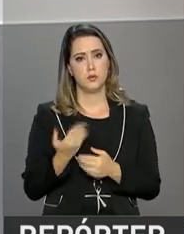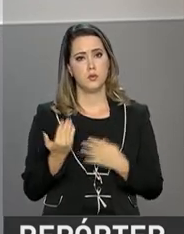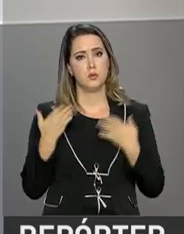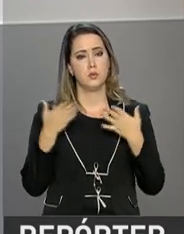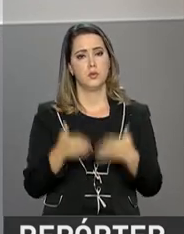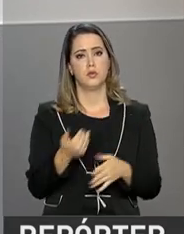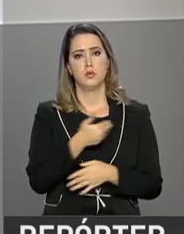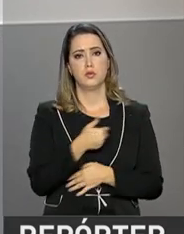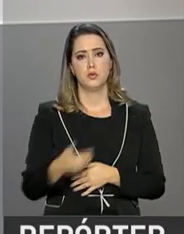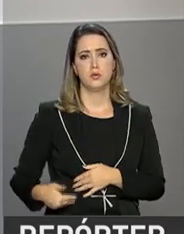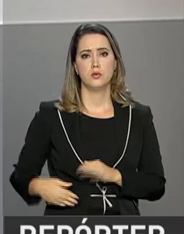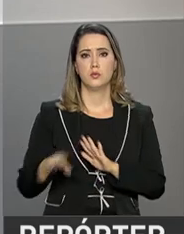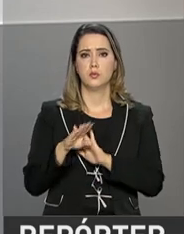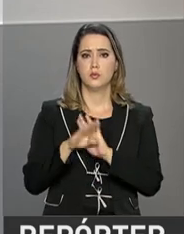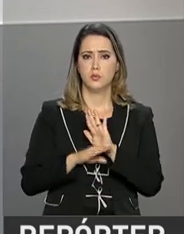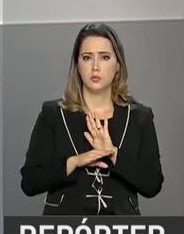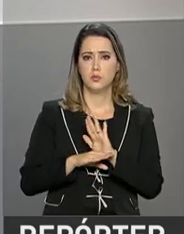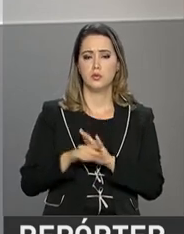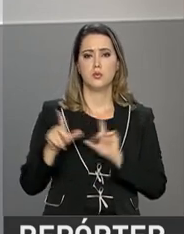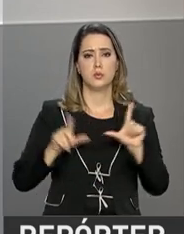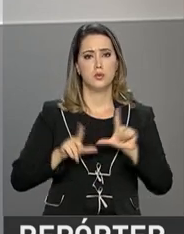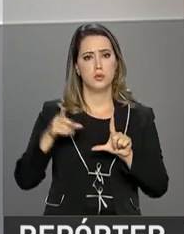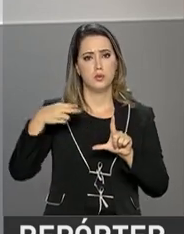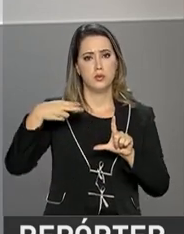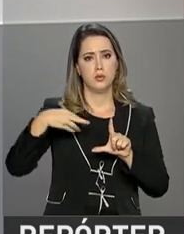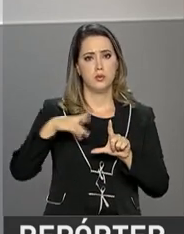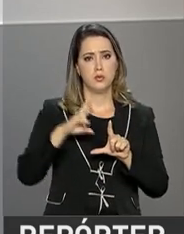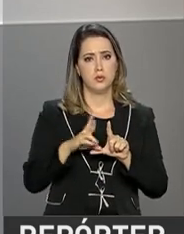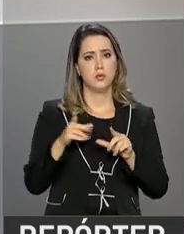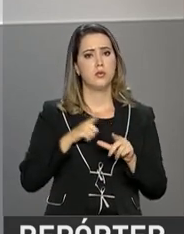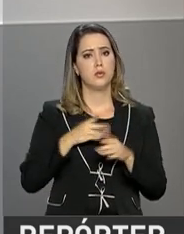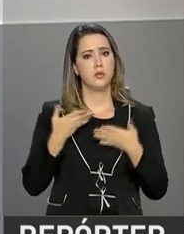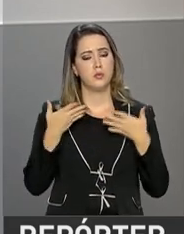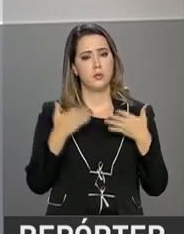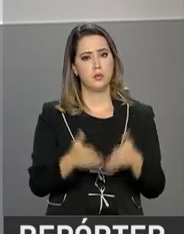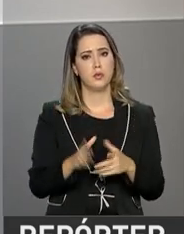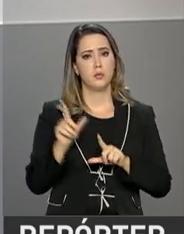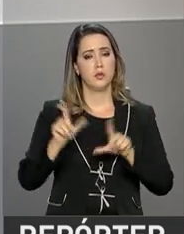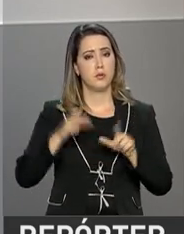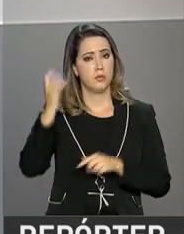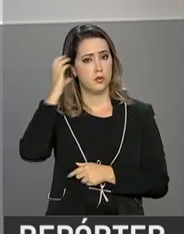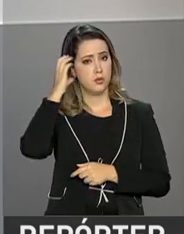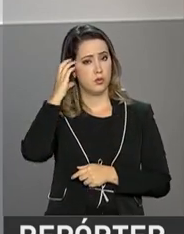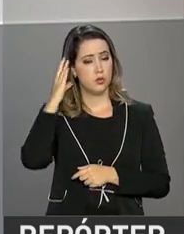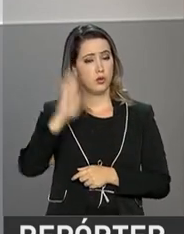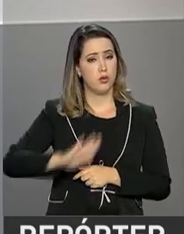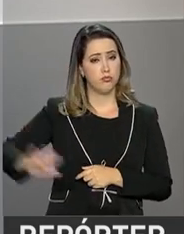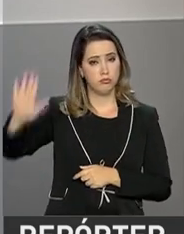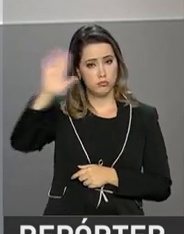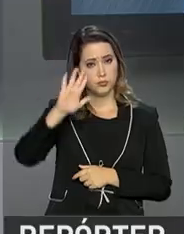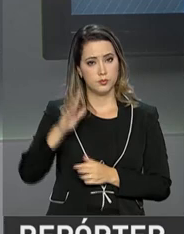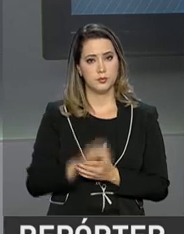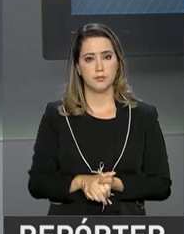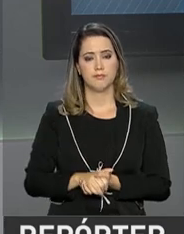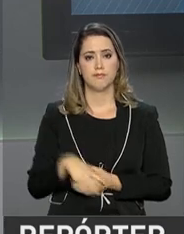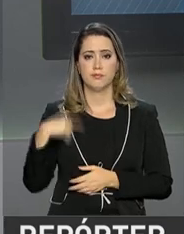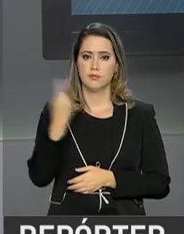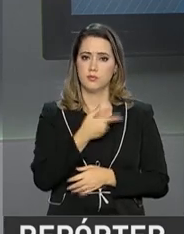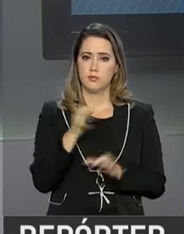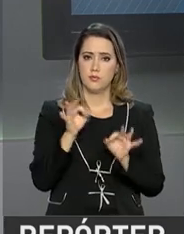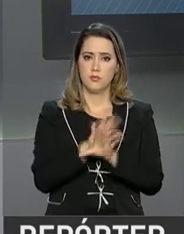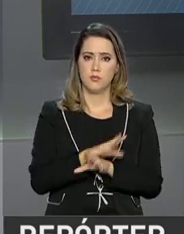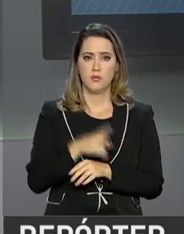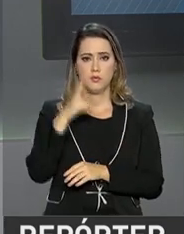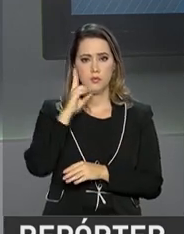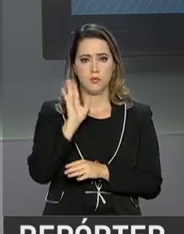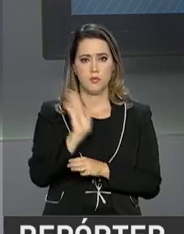por dentro do governo um programa da tv nbr e conta com a participação de emissoras de rádio de todo o país nós ficamos